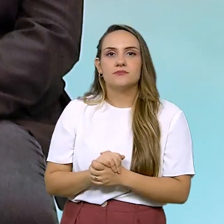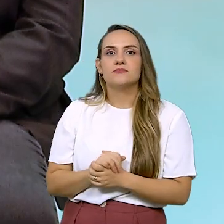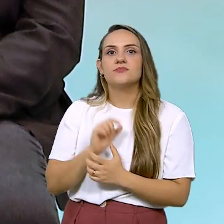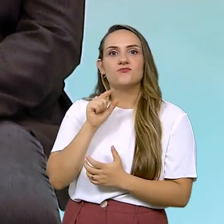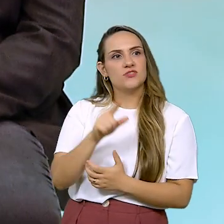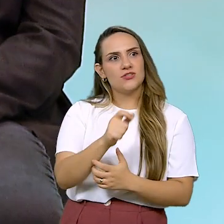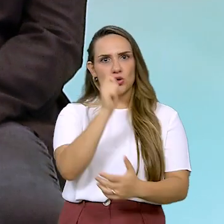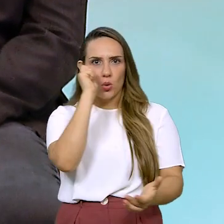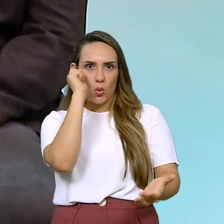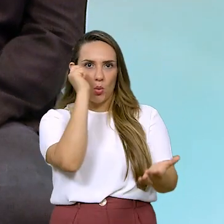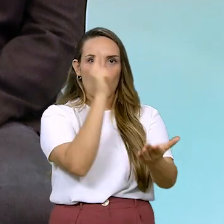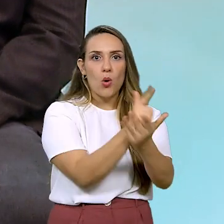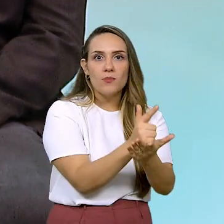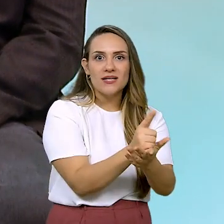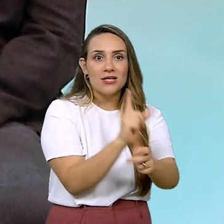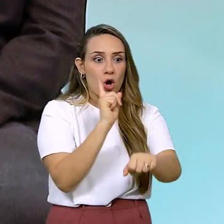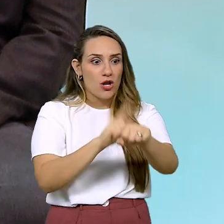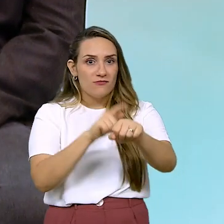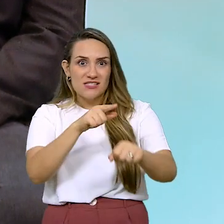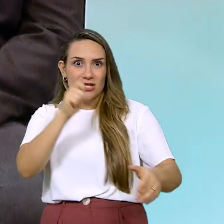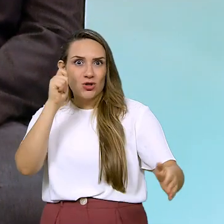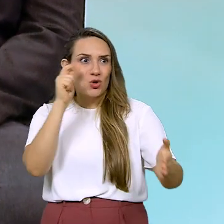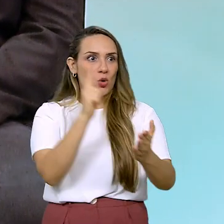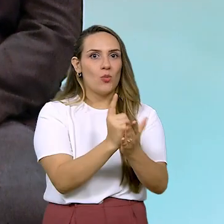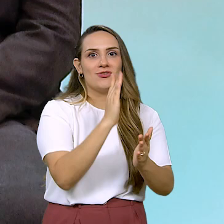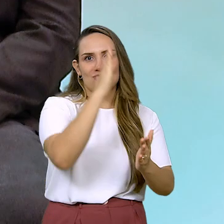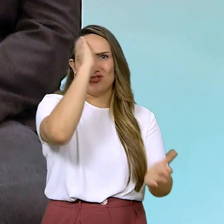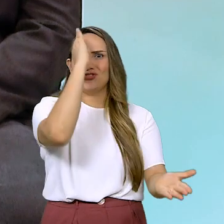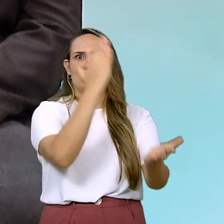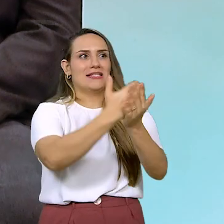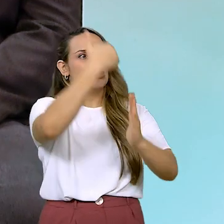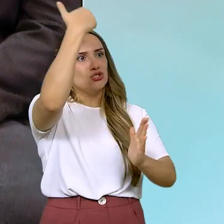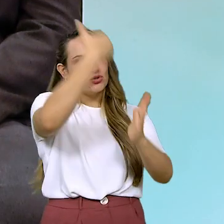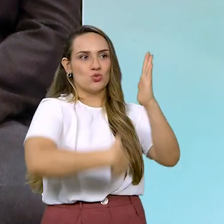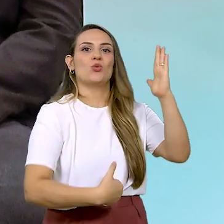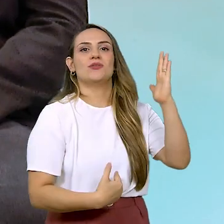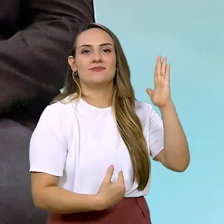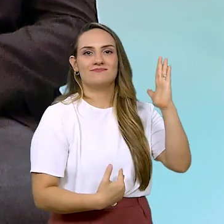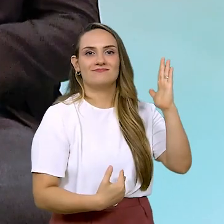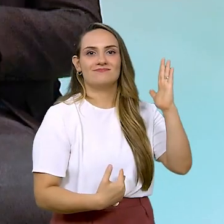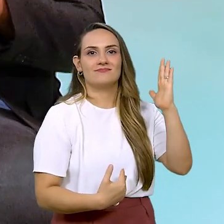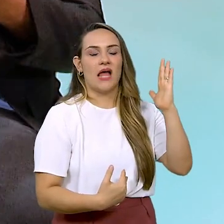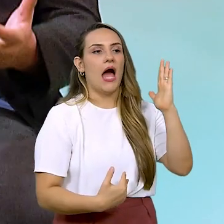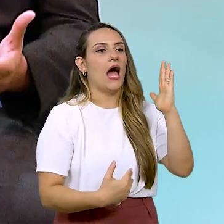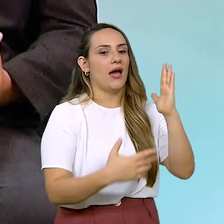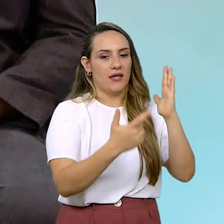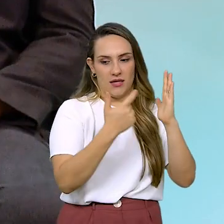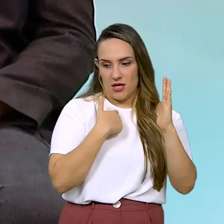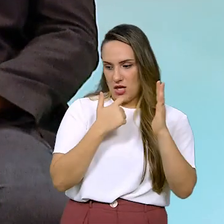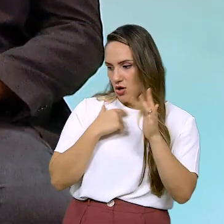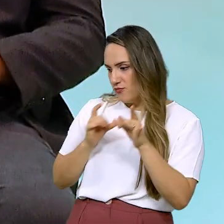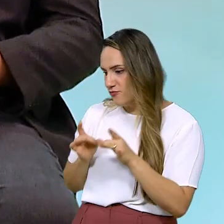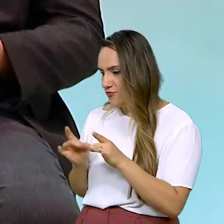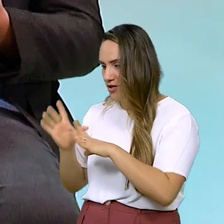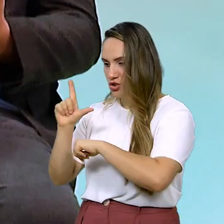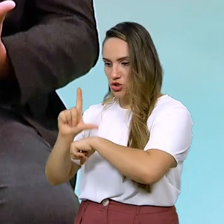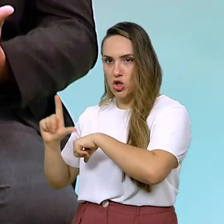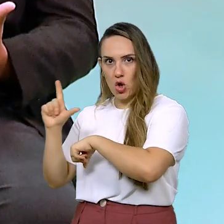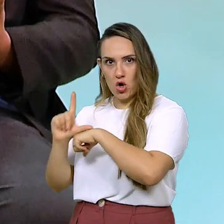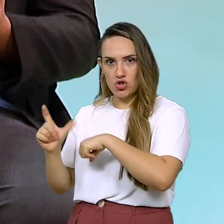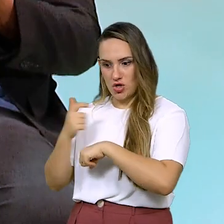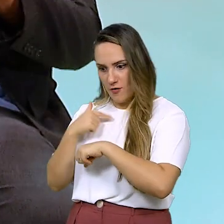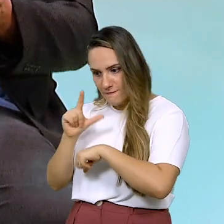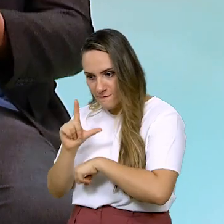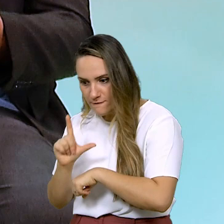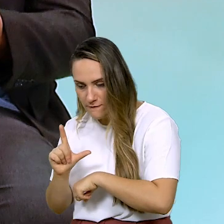Ali, você já tem a arrecadação na primeira parte da cadeia. Então, todo mundo que distribuiu mais à frente, o varejista que